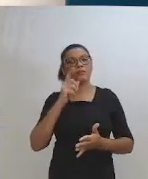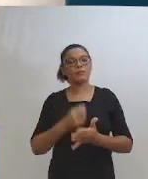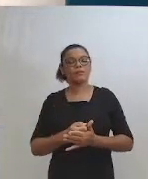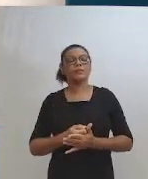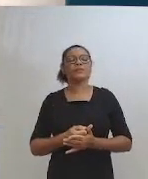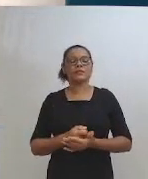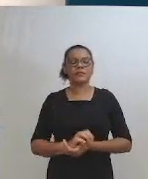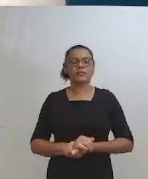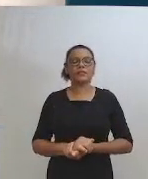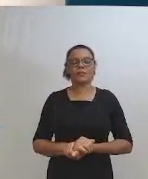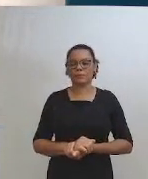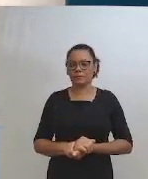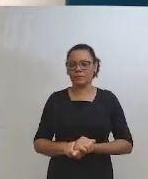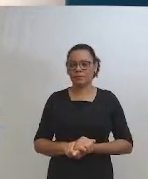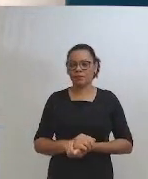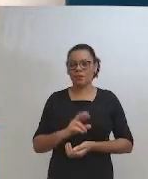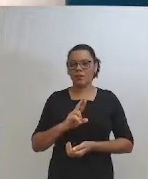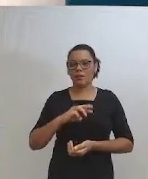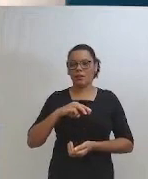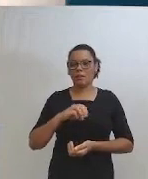65853, da minha relatoria.